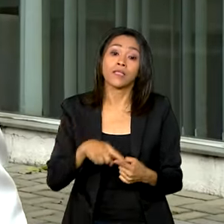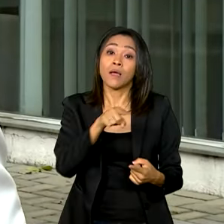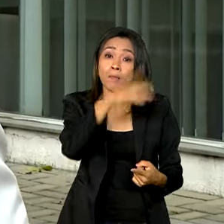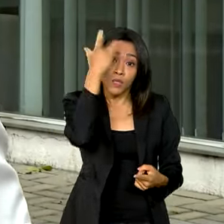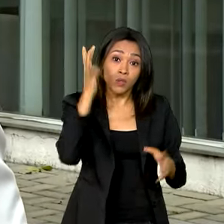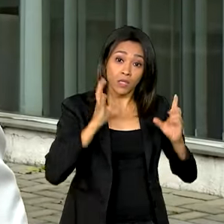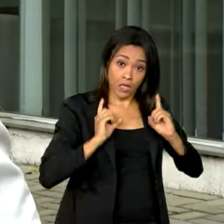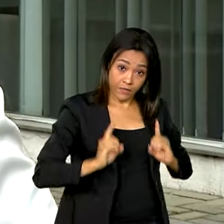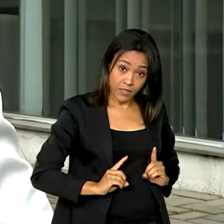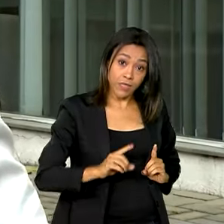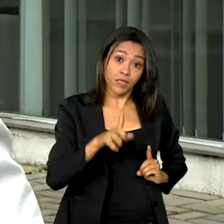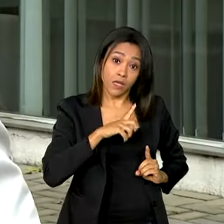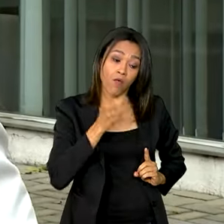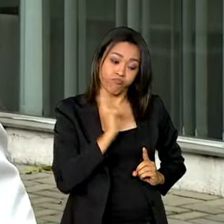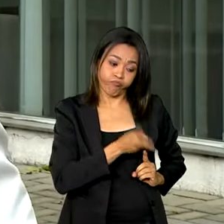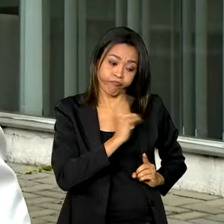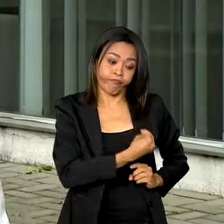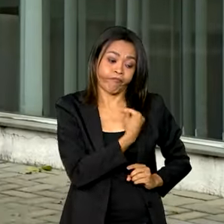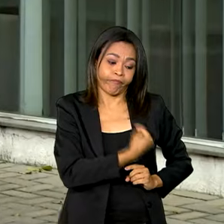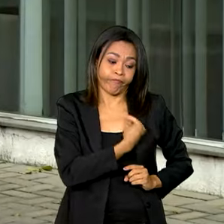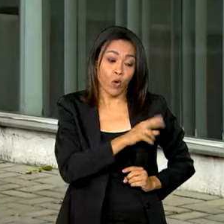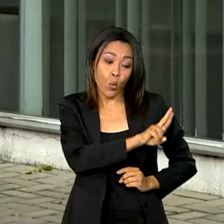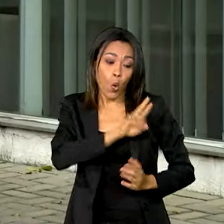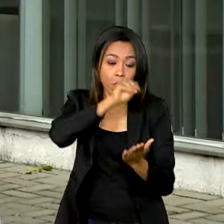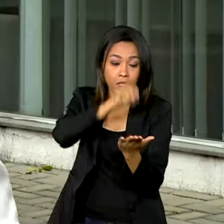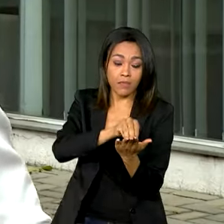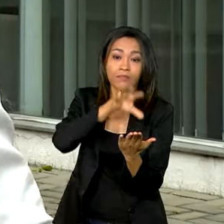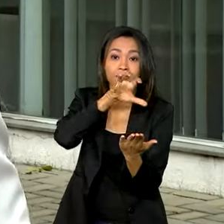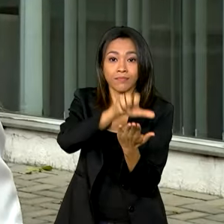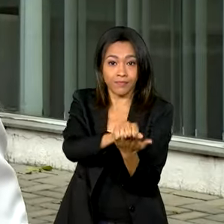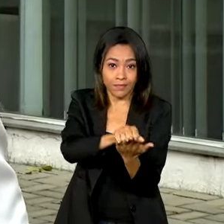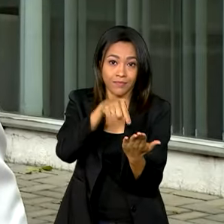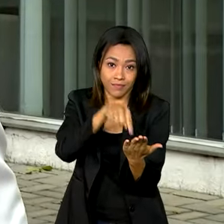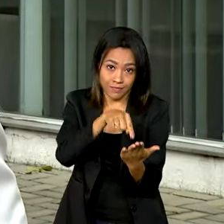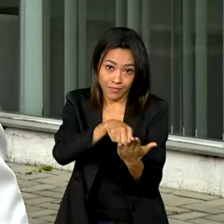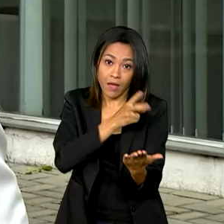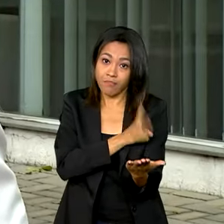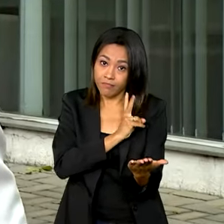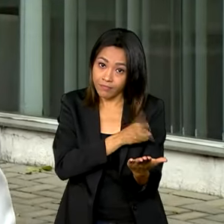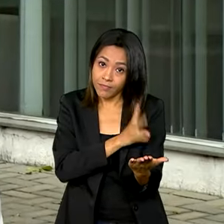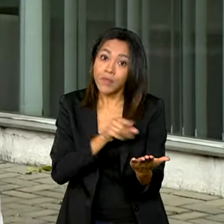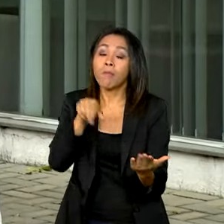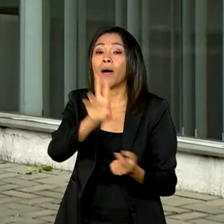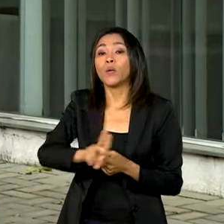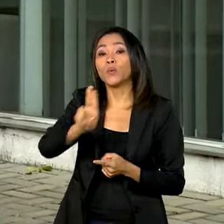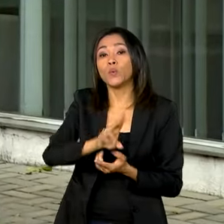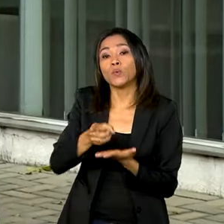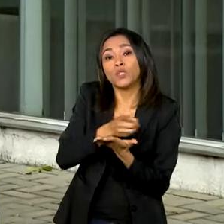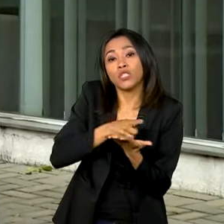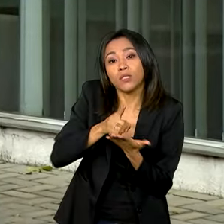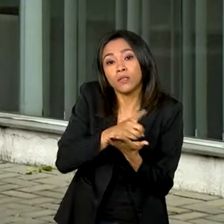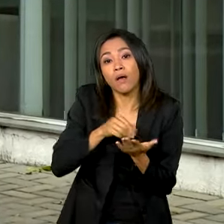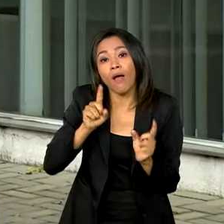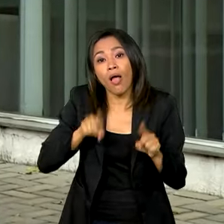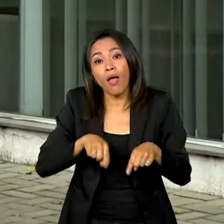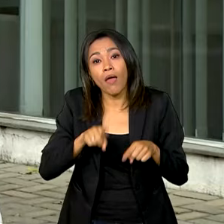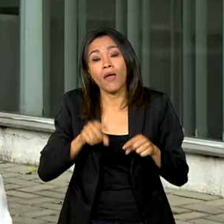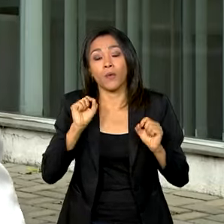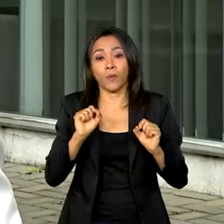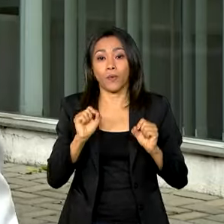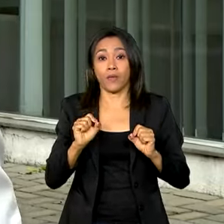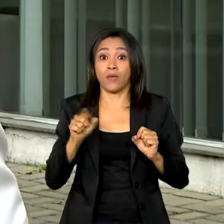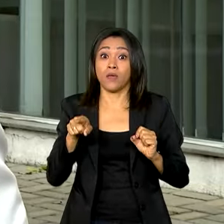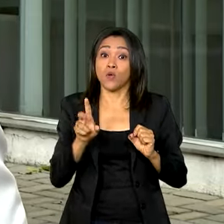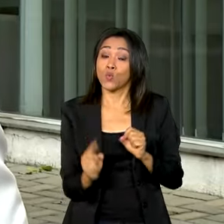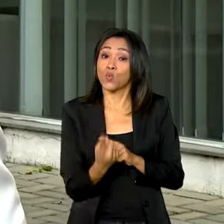mantida enquanto constarem na base do registro de referência. Para uso da versão digital, só é possível vincular a credencial